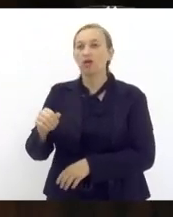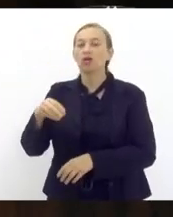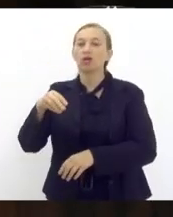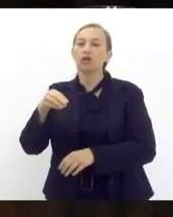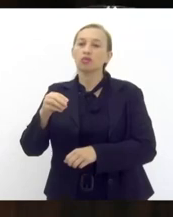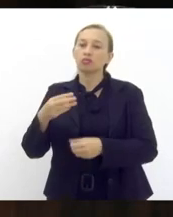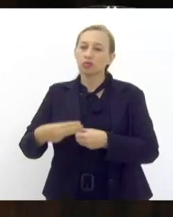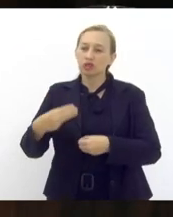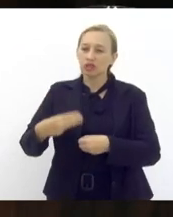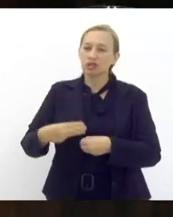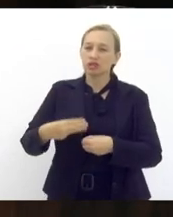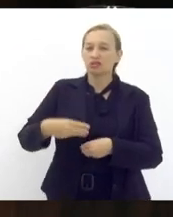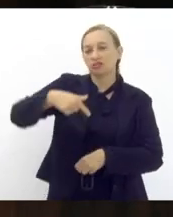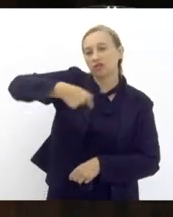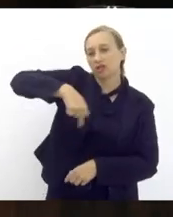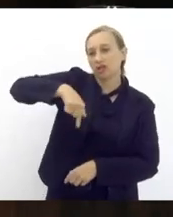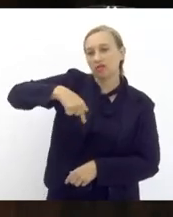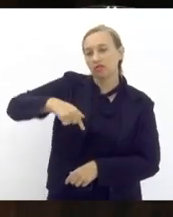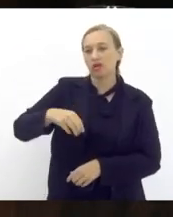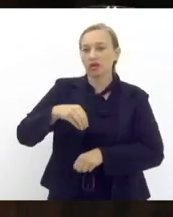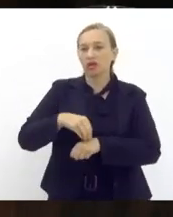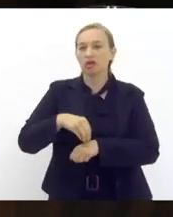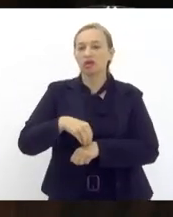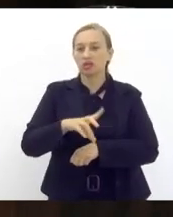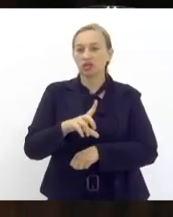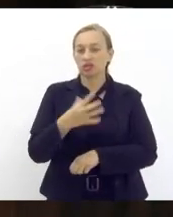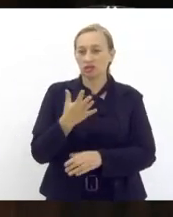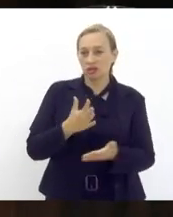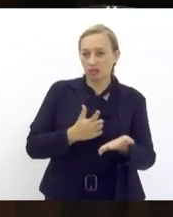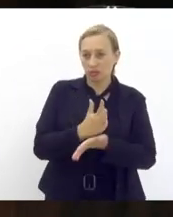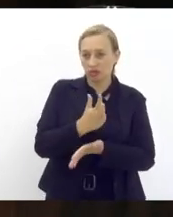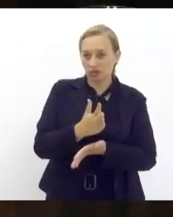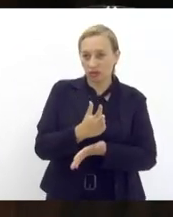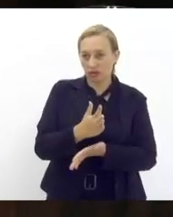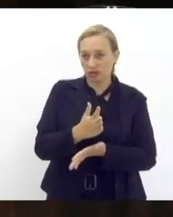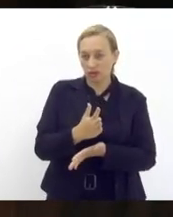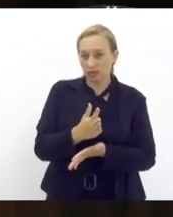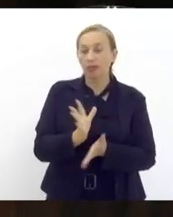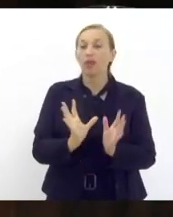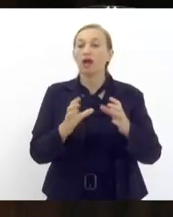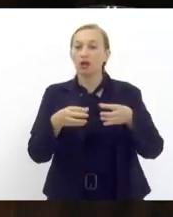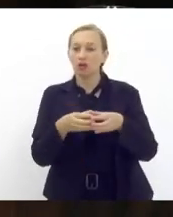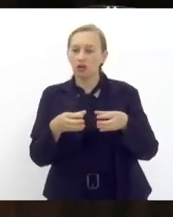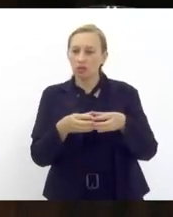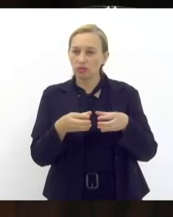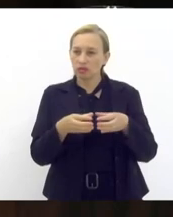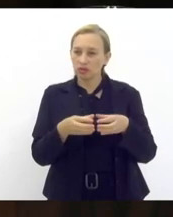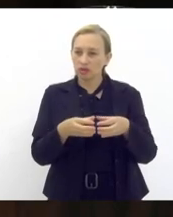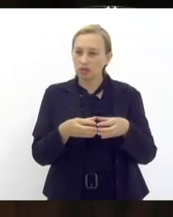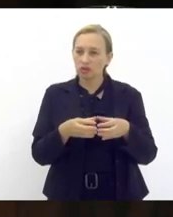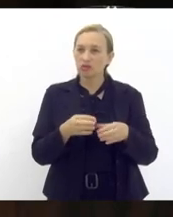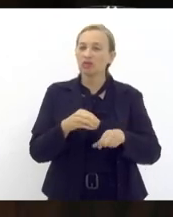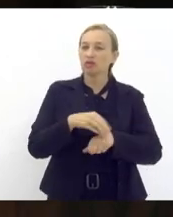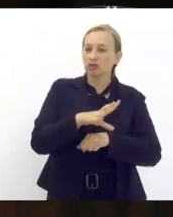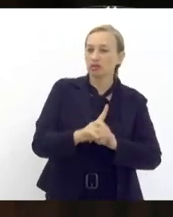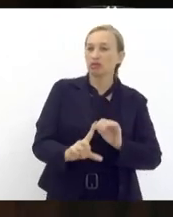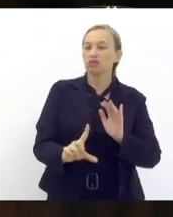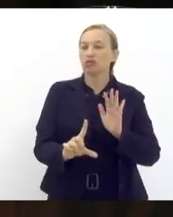Parecer de indicação legislativa favorável. Parecer da Comissão de Indicações